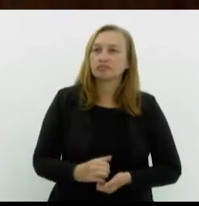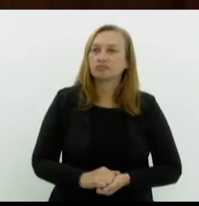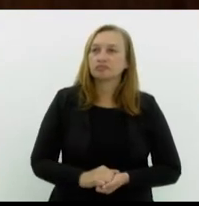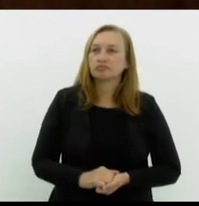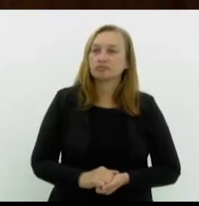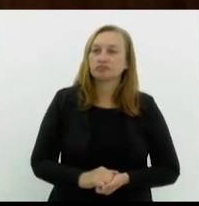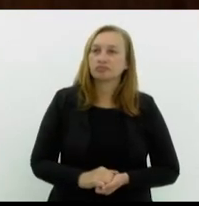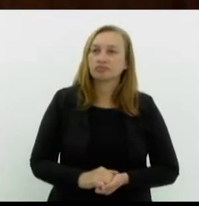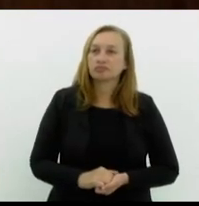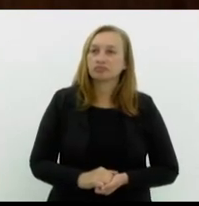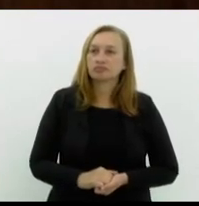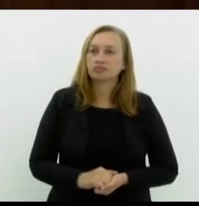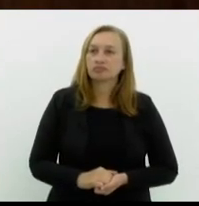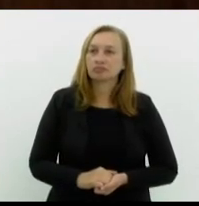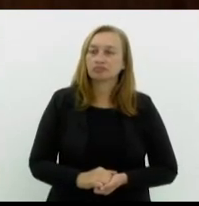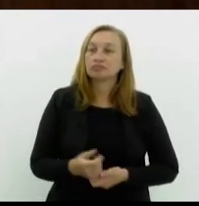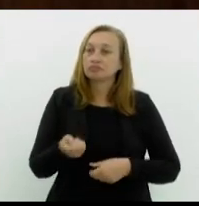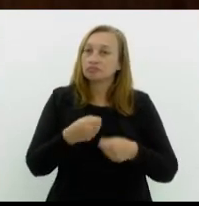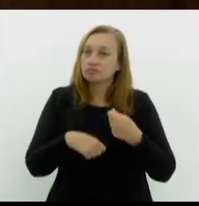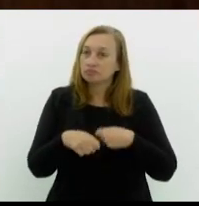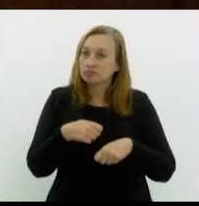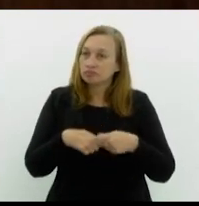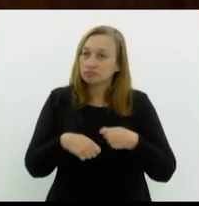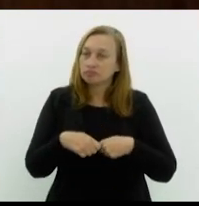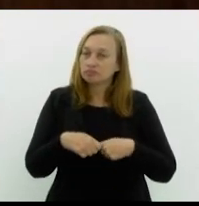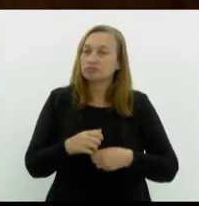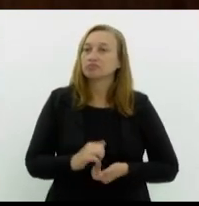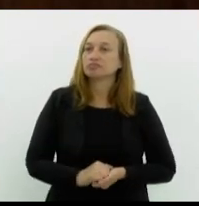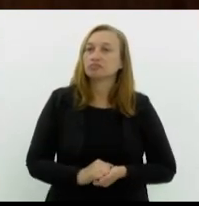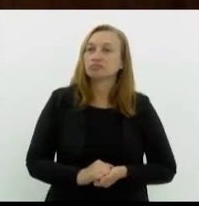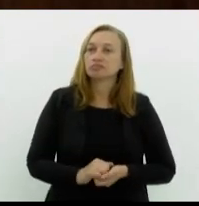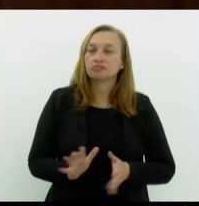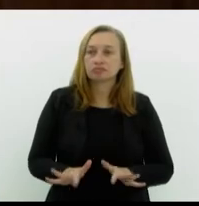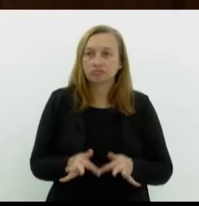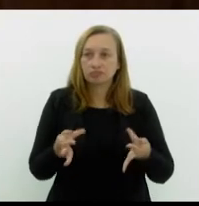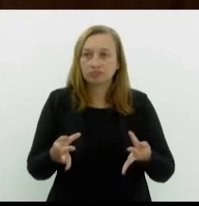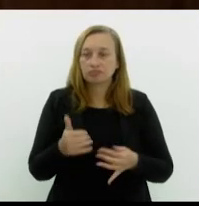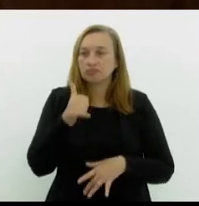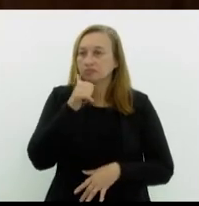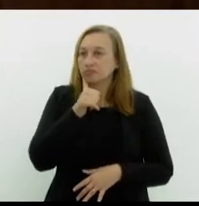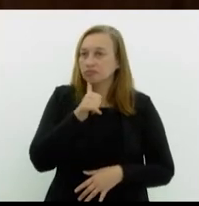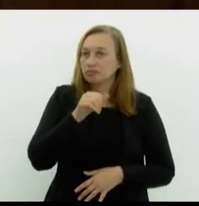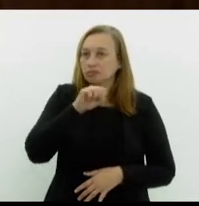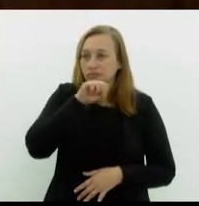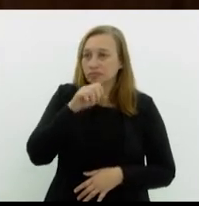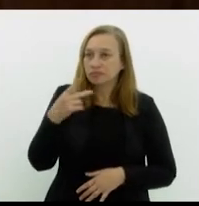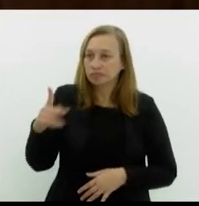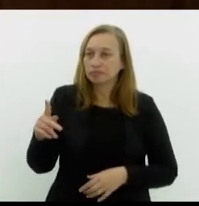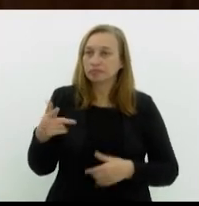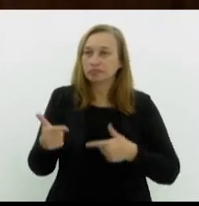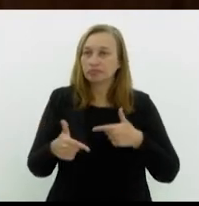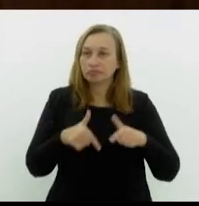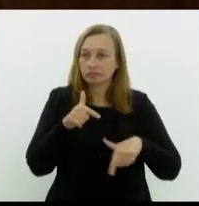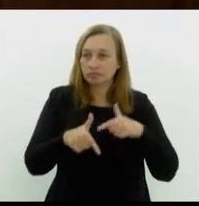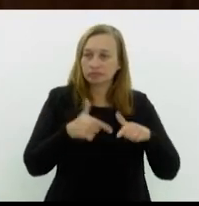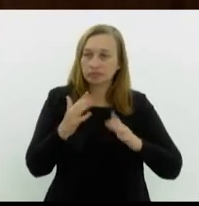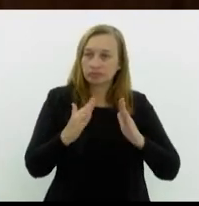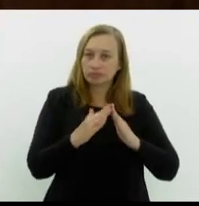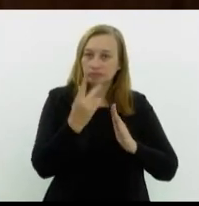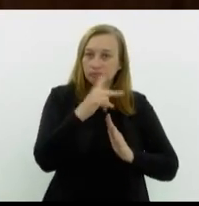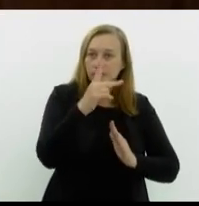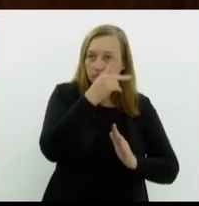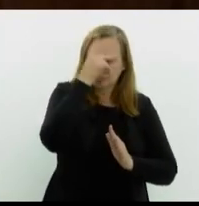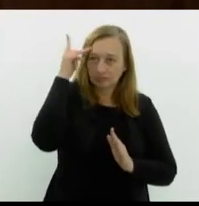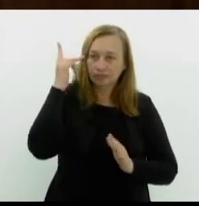uma classe economicamente desfavorável, sua mãe era empregada doméstica, e ela ocupou